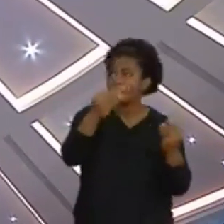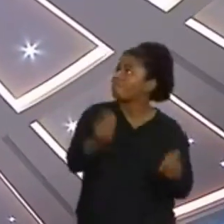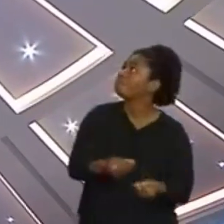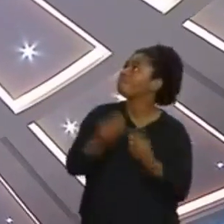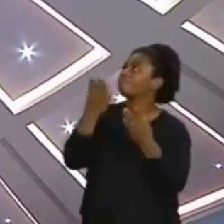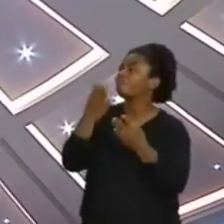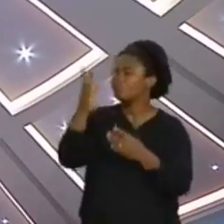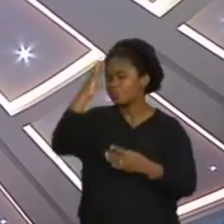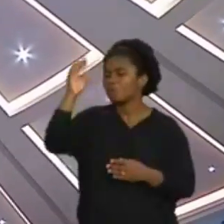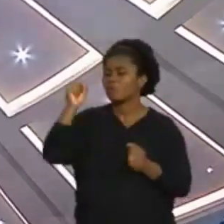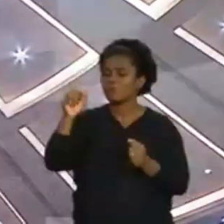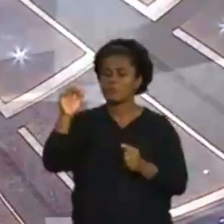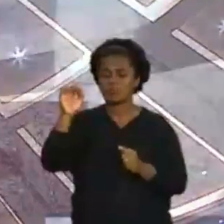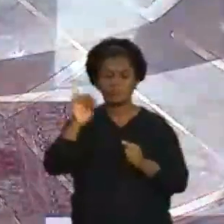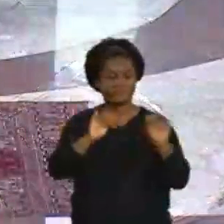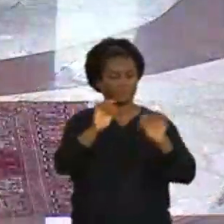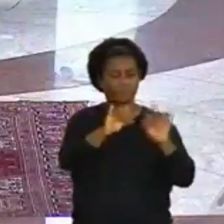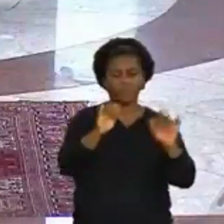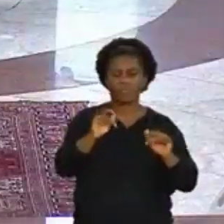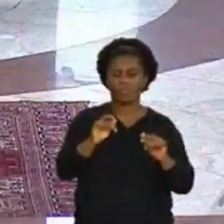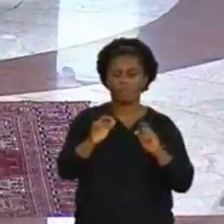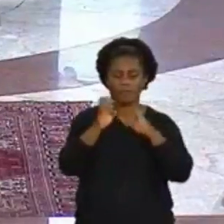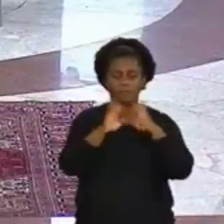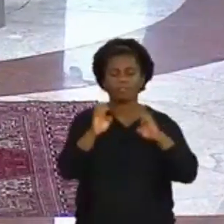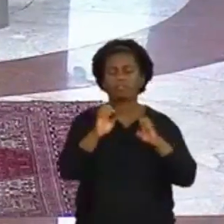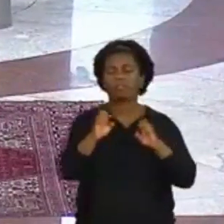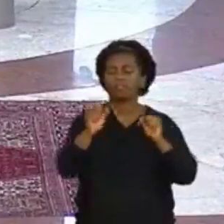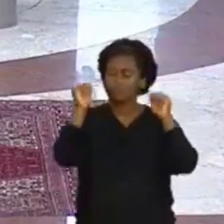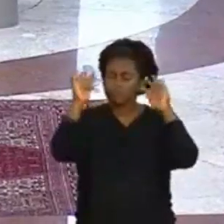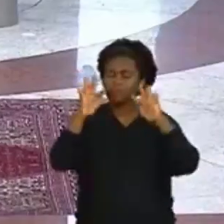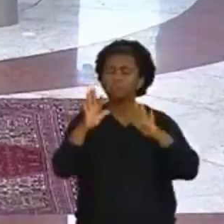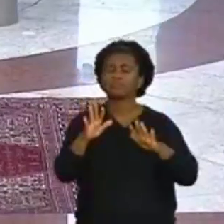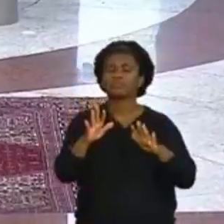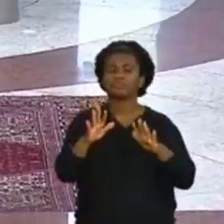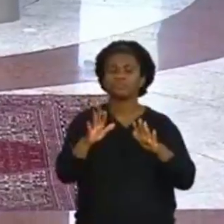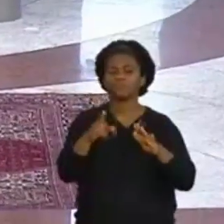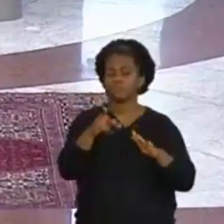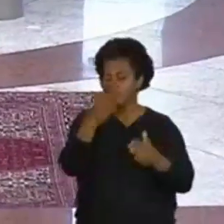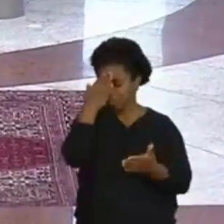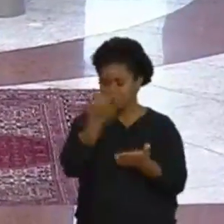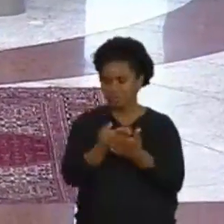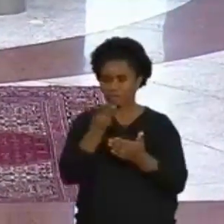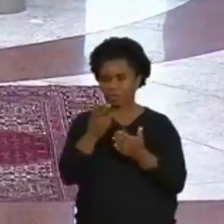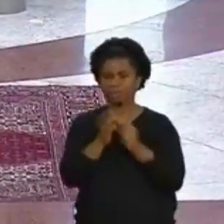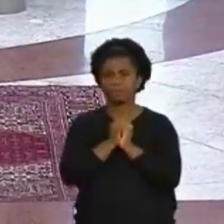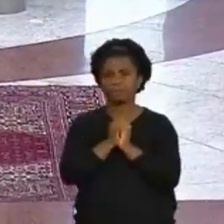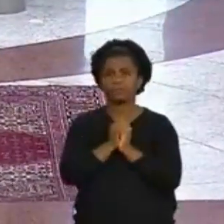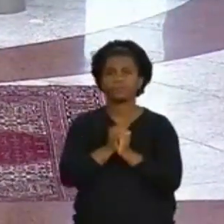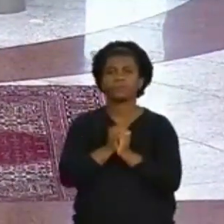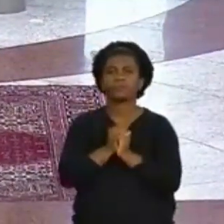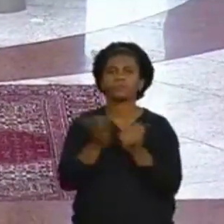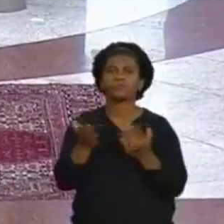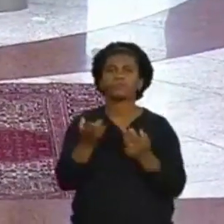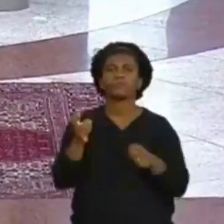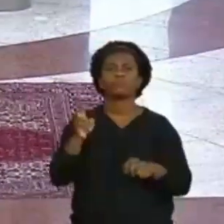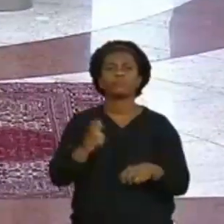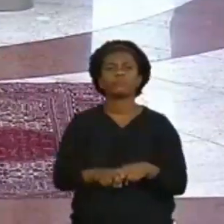delas e abençoe, e quem crê diga amém. Graças a Deus. Agora sente.